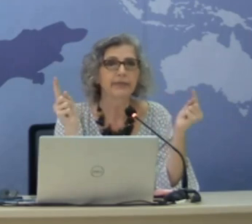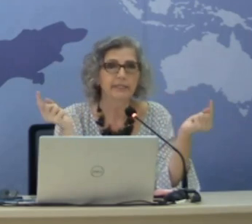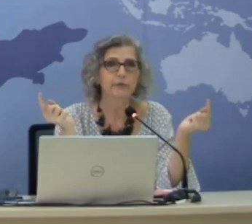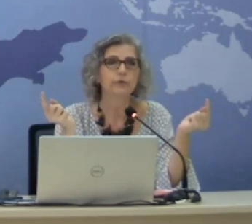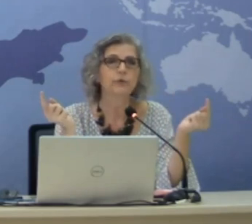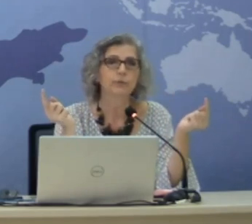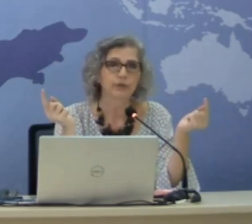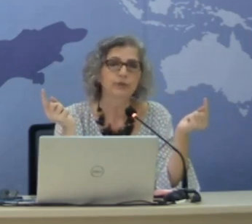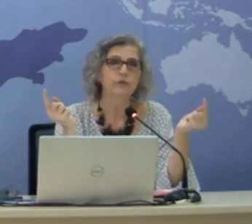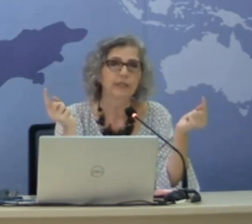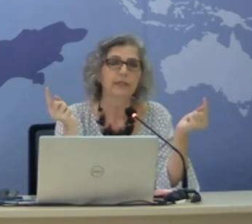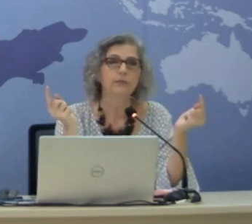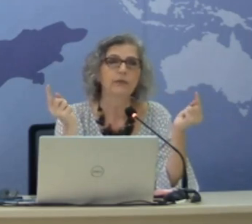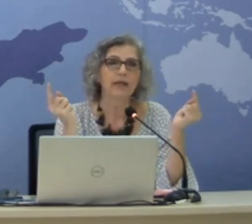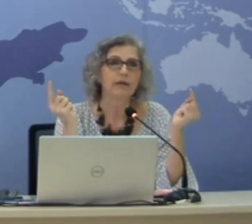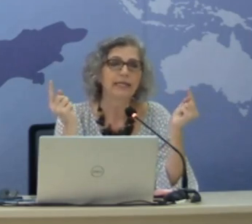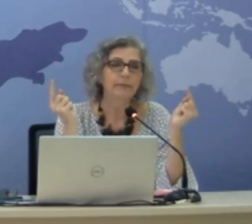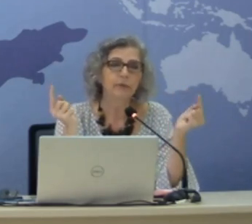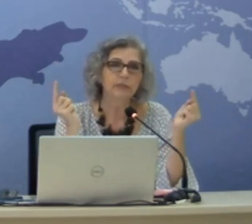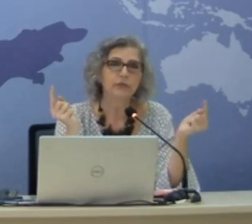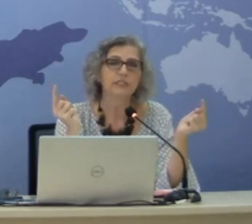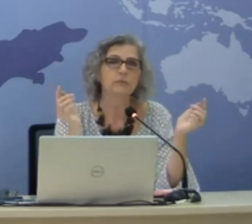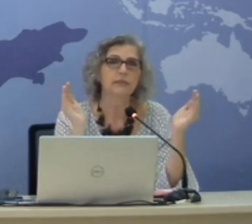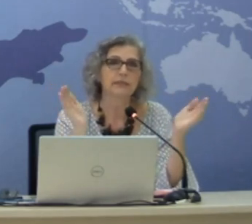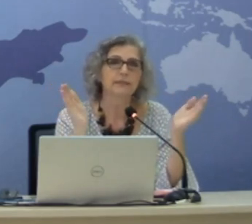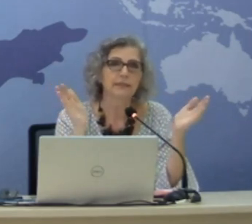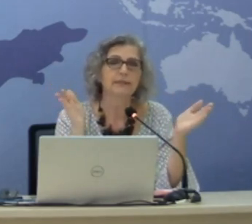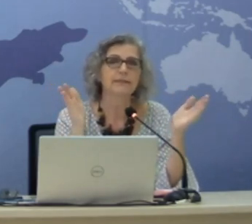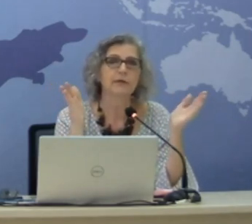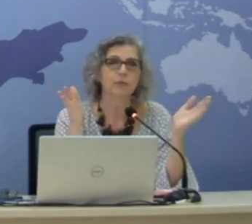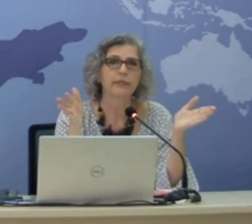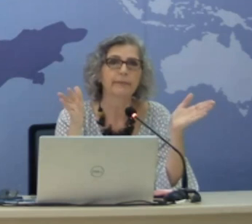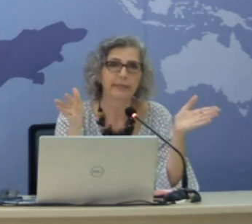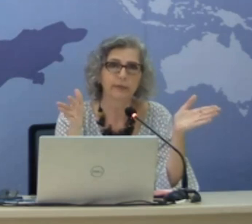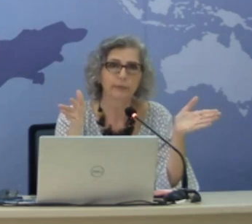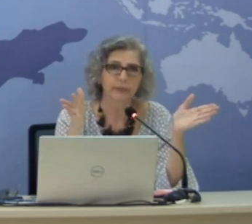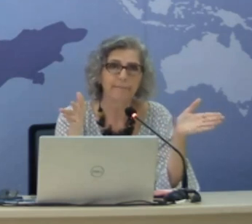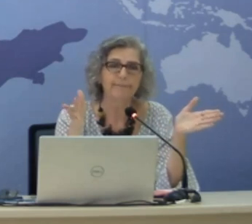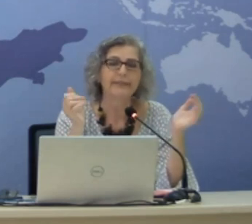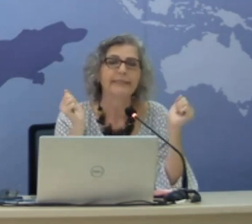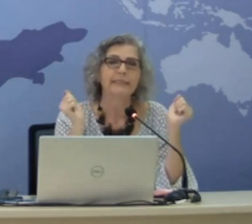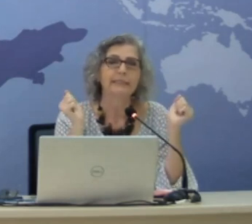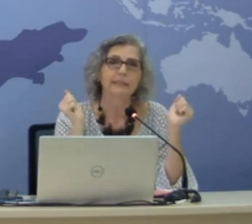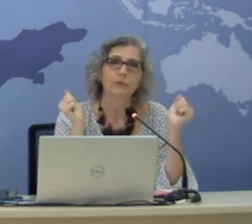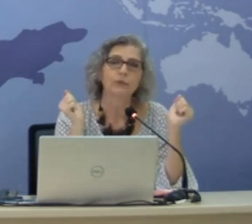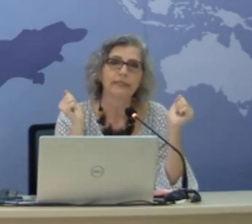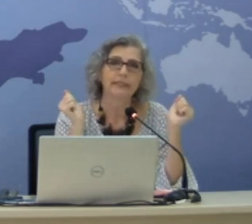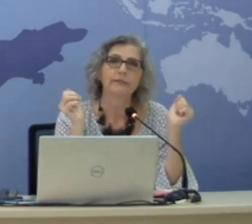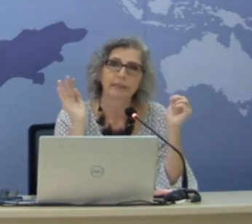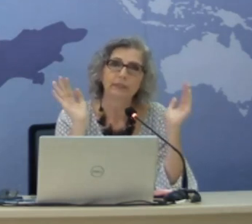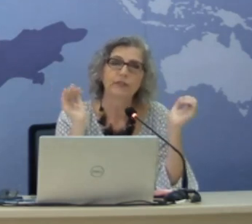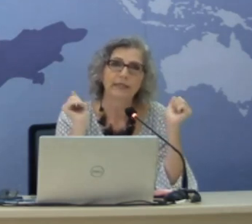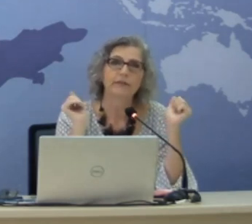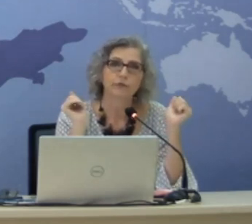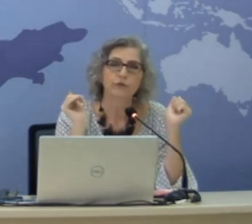nesse período por isso que o segmento é importante se manter essa criança em acompanhamento tá então